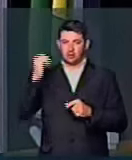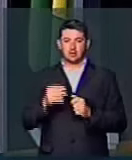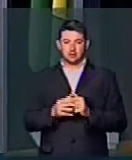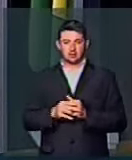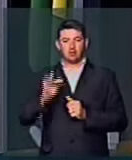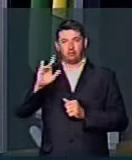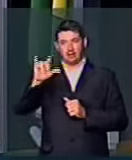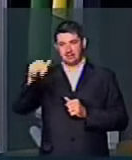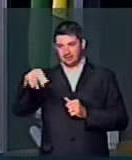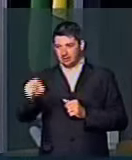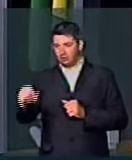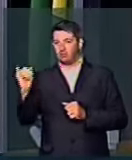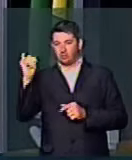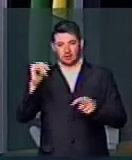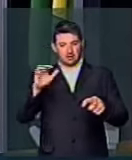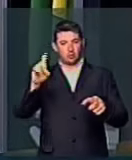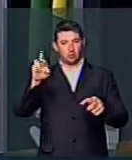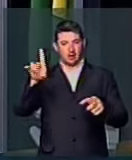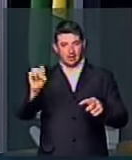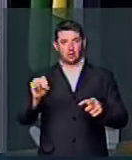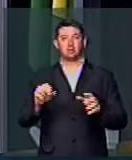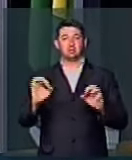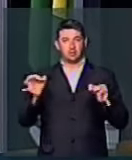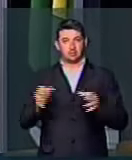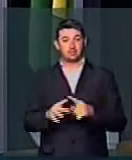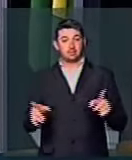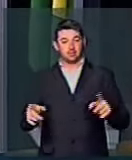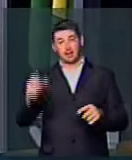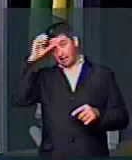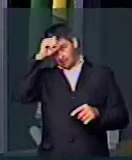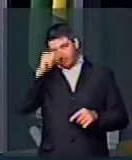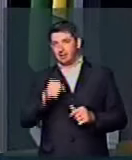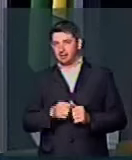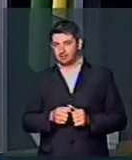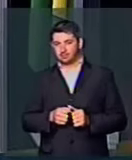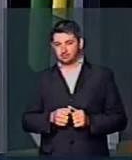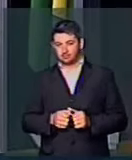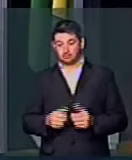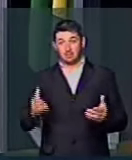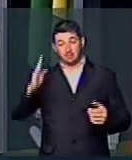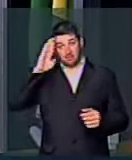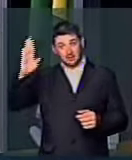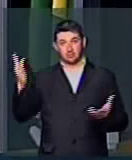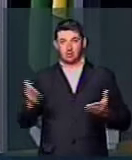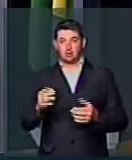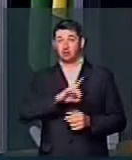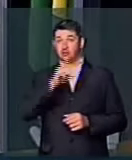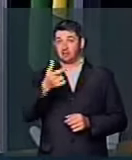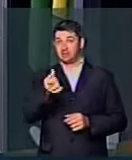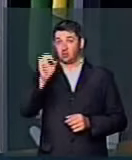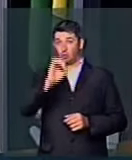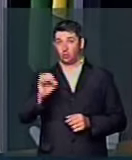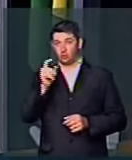do Feliciano, a do Eduardo e tantos outros aqui, mas a eleição mais importante que nós temos é essa agora que temos aqui, dia 26 de